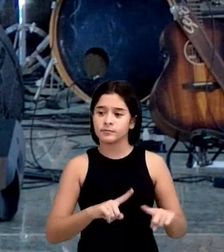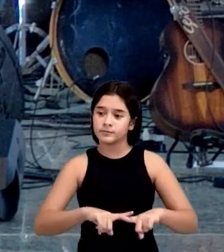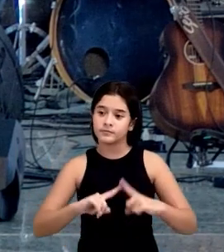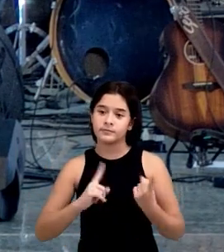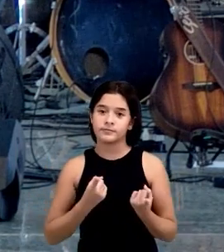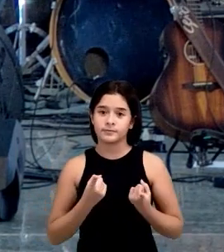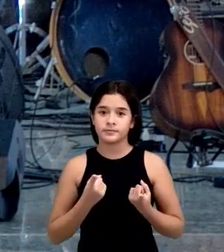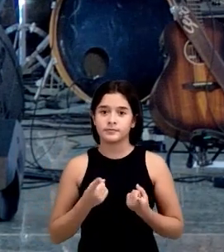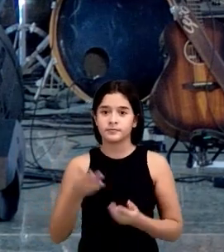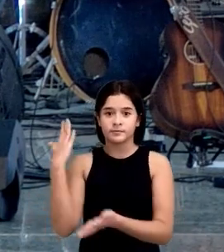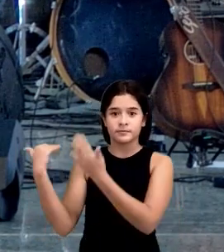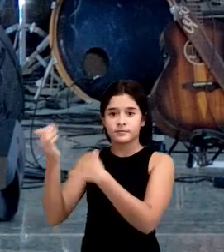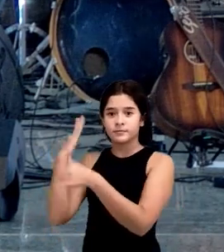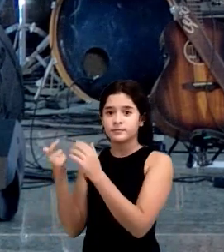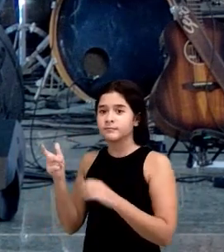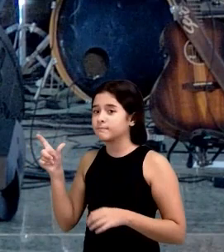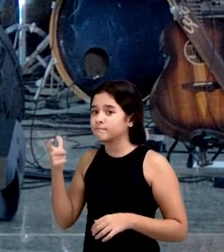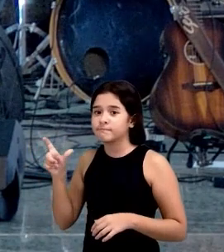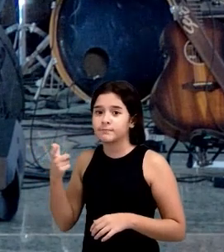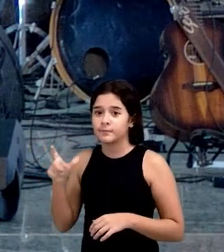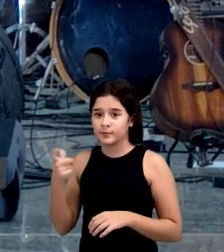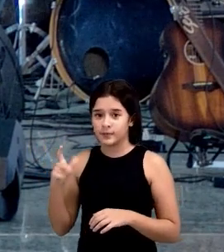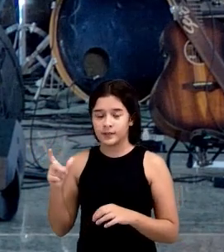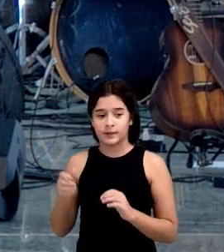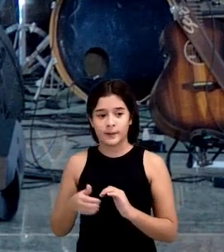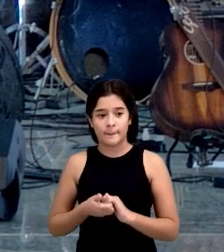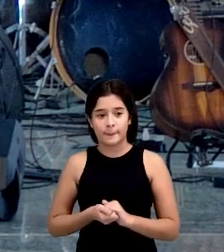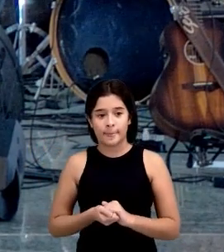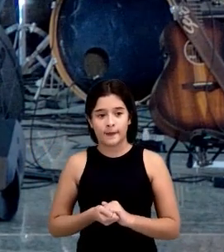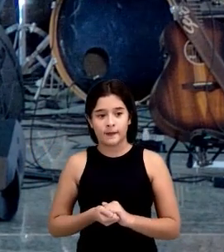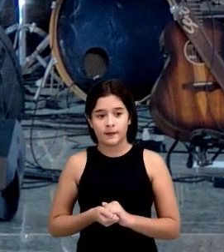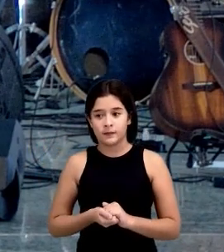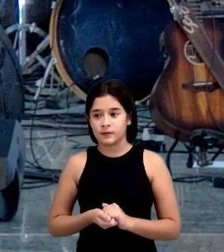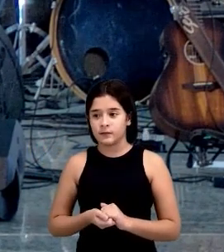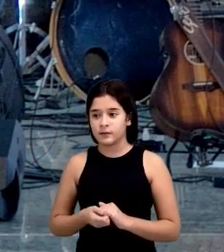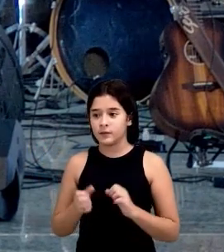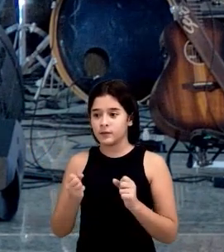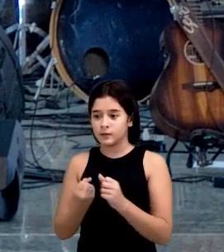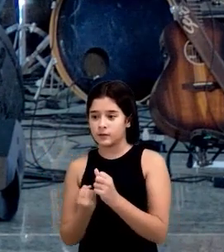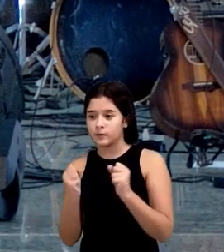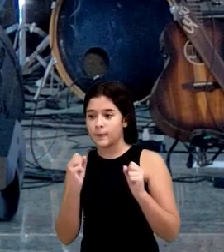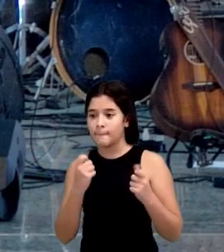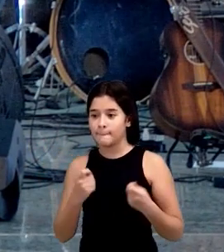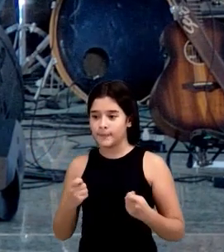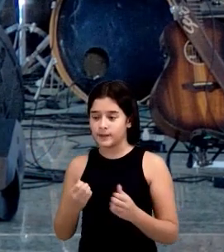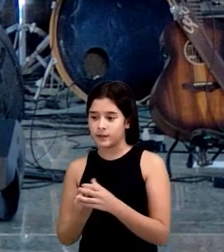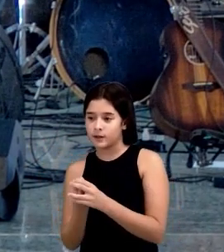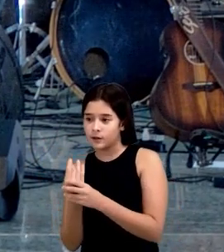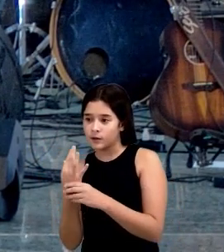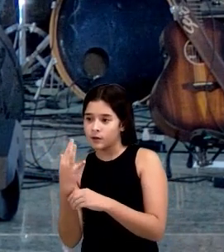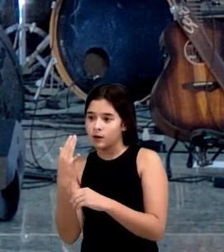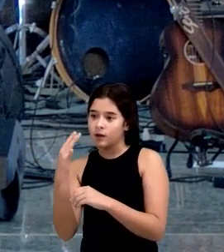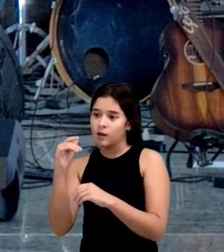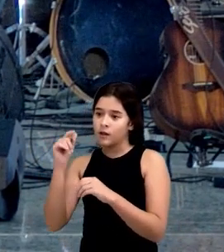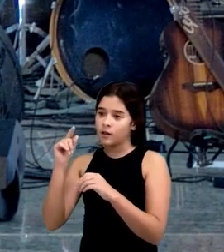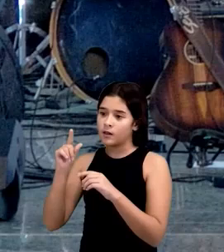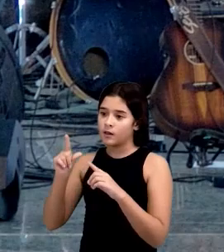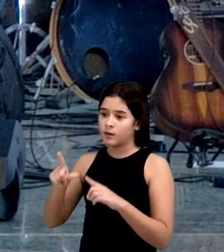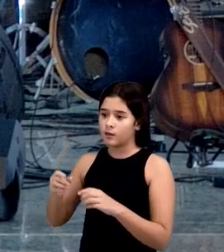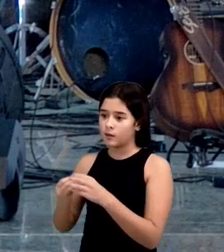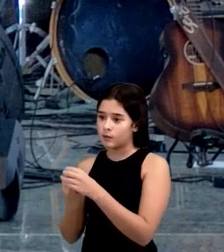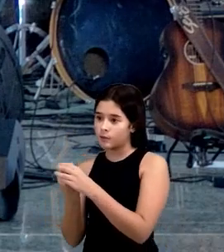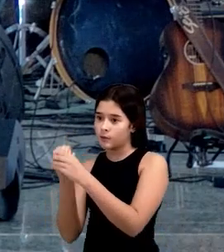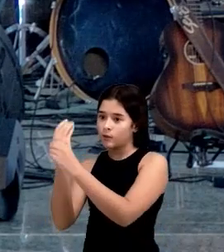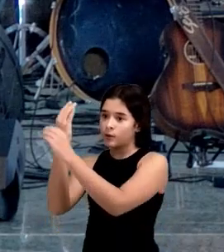Hoje seria algo do tipo assim, vocês quando vão projetar a casa, vocês botam a lâmpada num lugar que fique debaixo da cama? É como se fosse